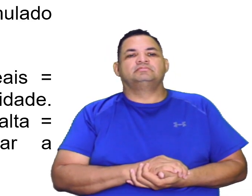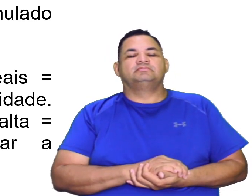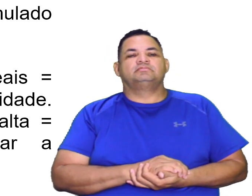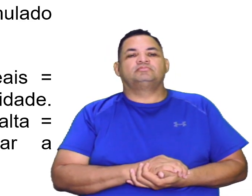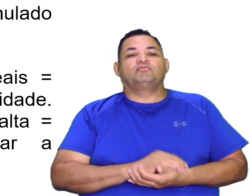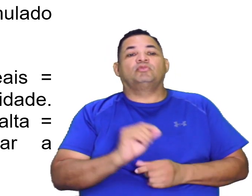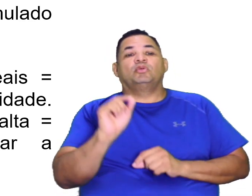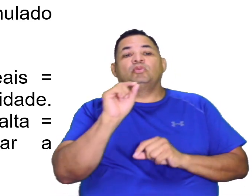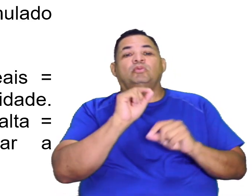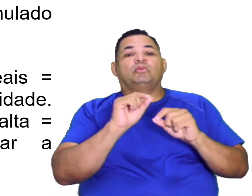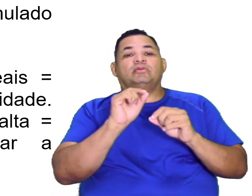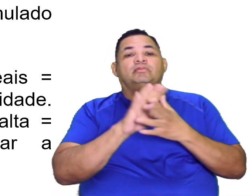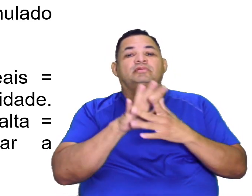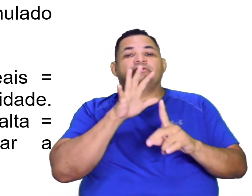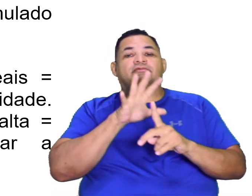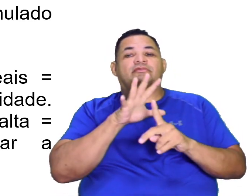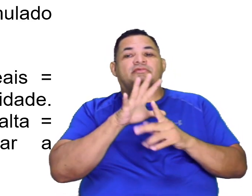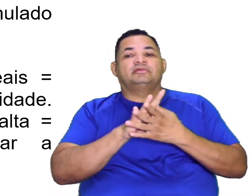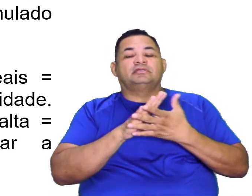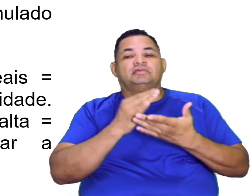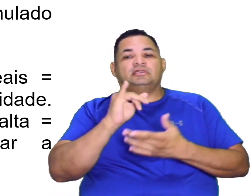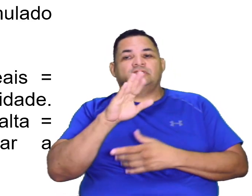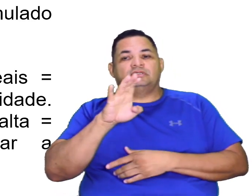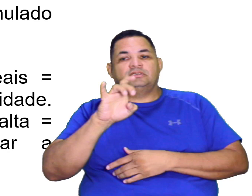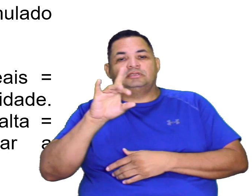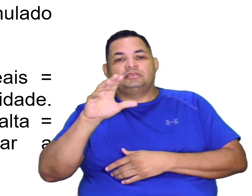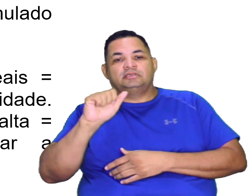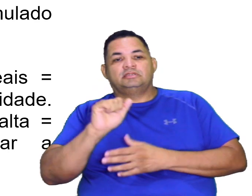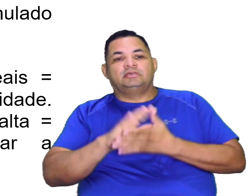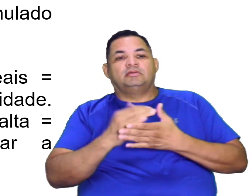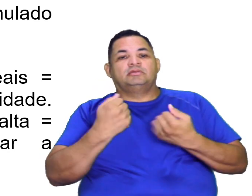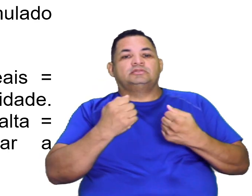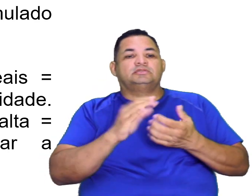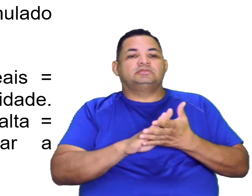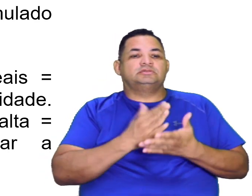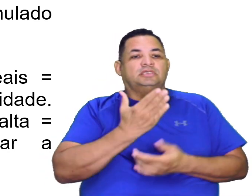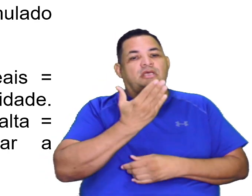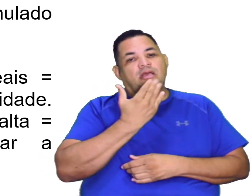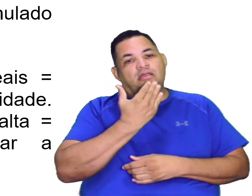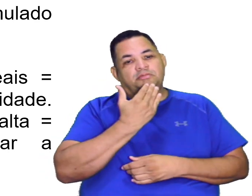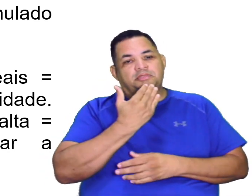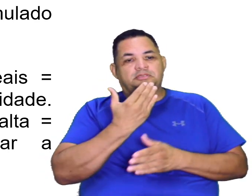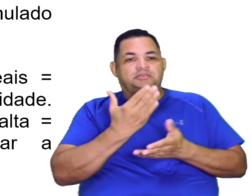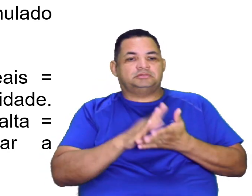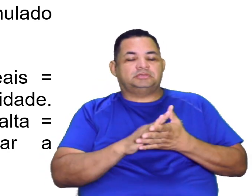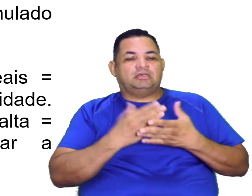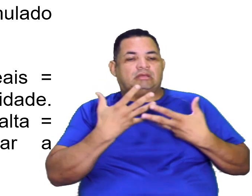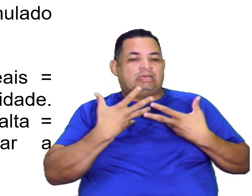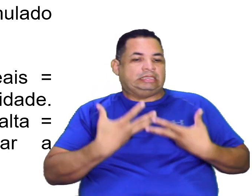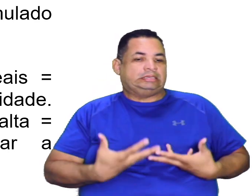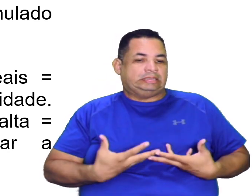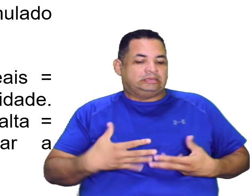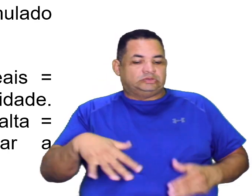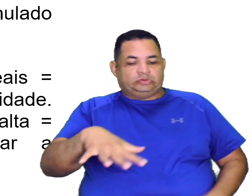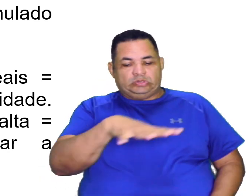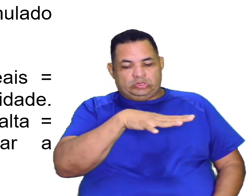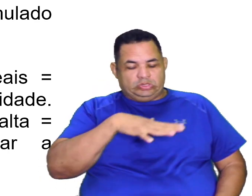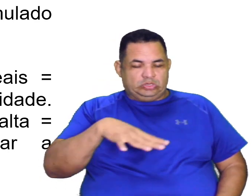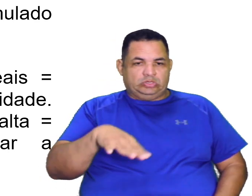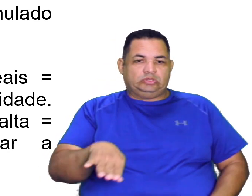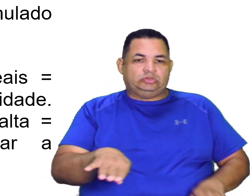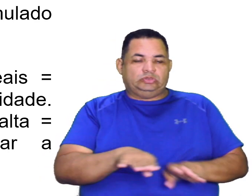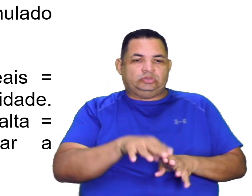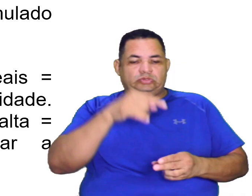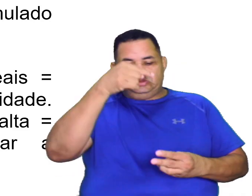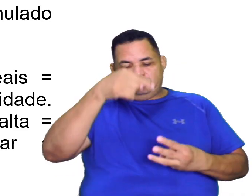Fatores que vão interferir nessa intensidade. Então, pode ser a nutrição, a fadiga e também a questão do ambiente. Então,